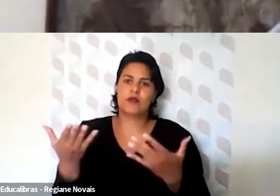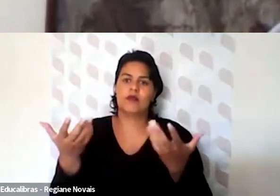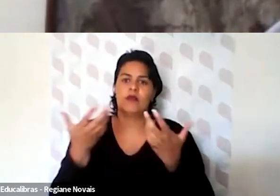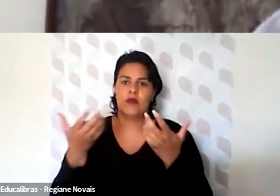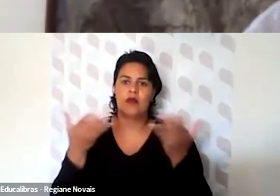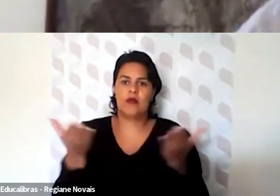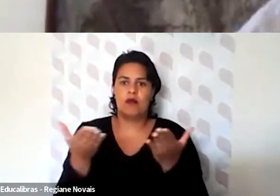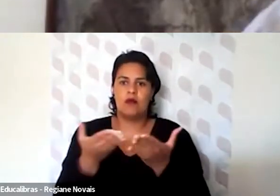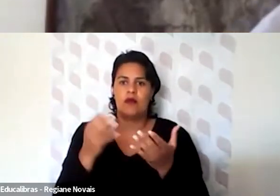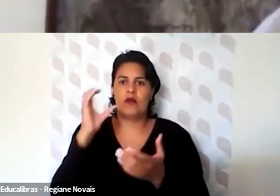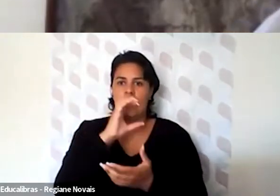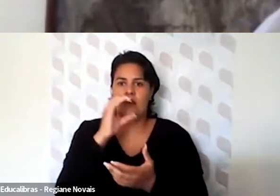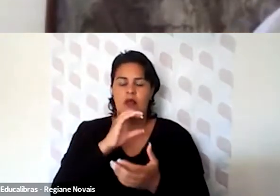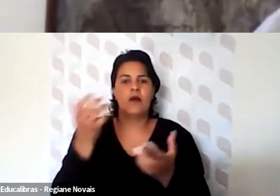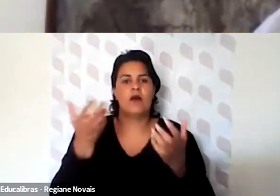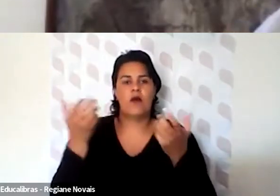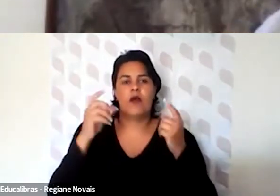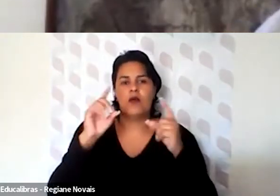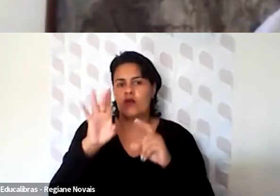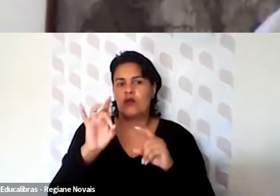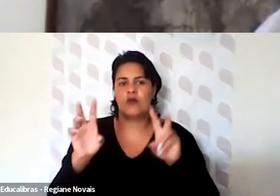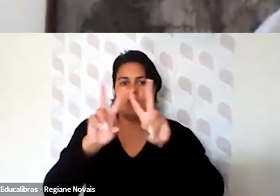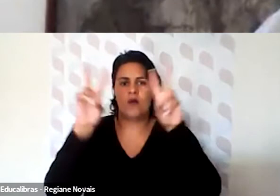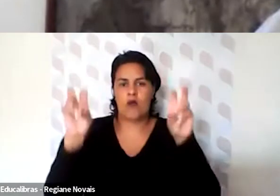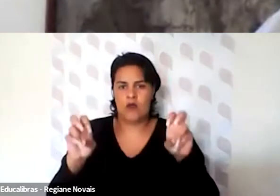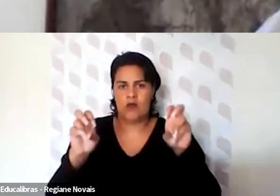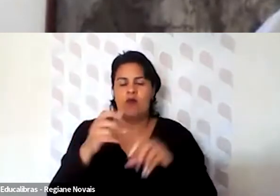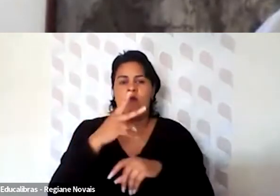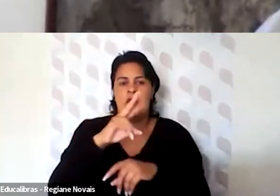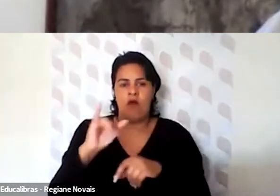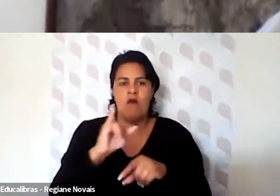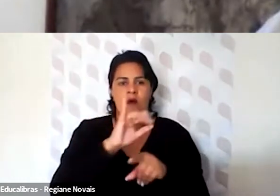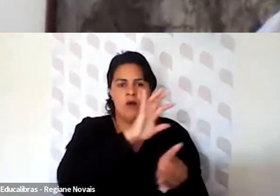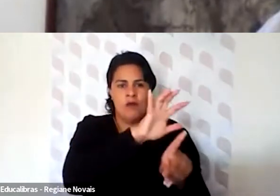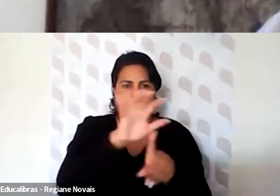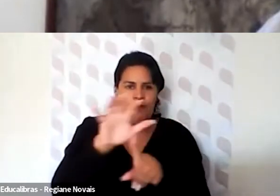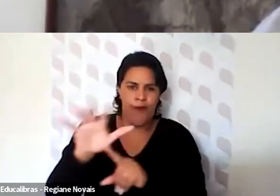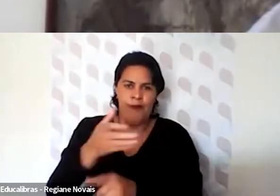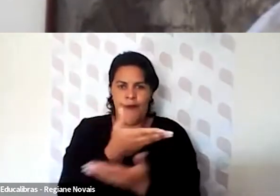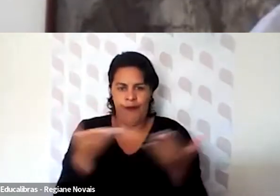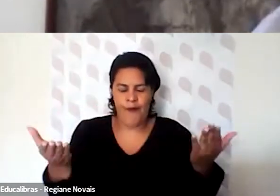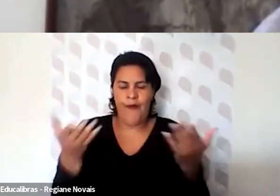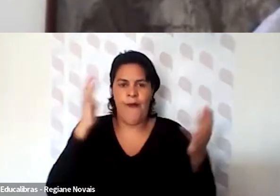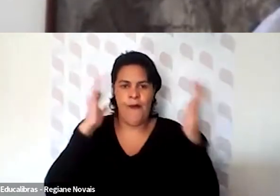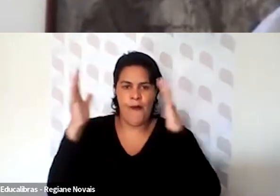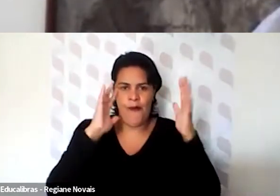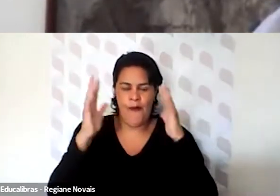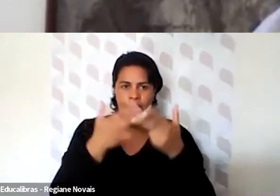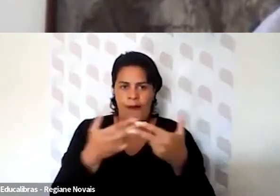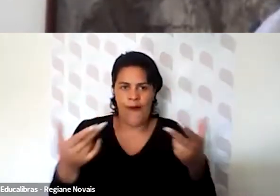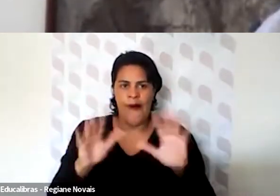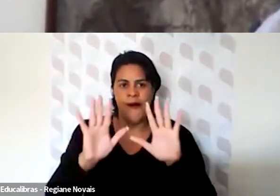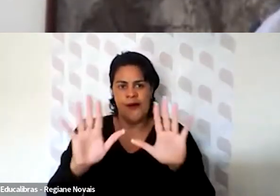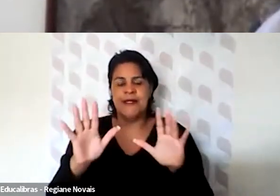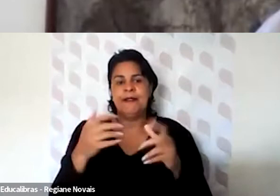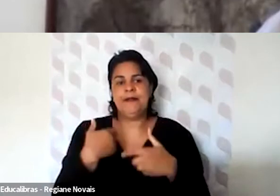tentar fazer uma provocação, que acho que é o meu papel, e já vou responder sobre o novo governo do Brasil. Eu espero, o que eu